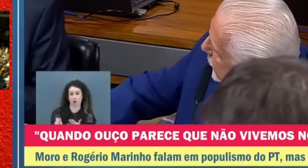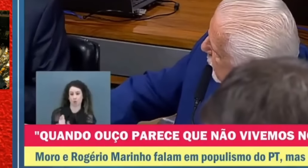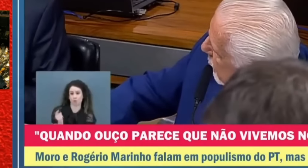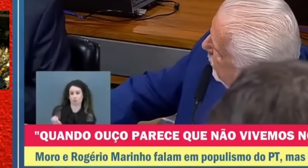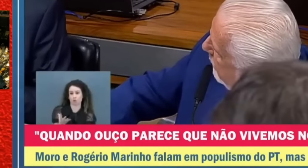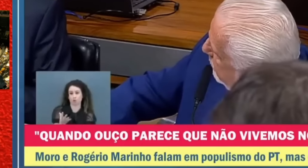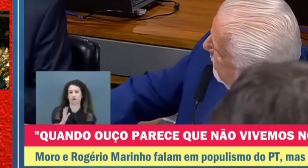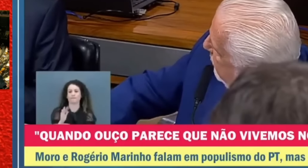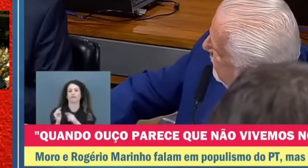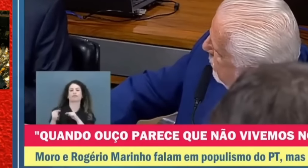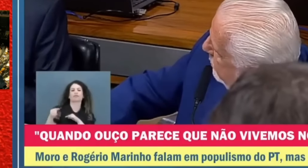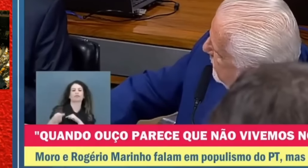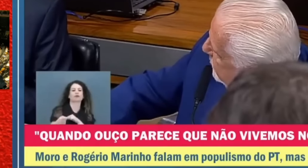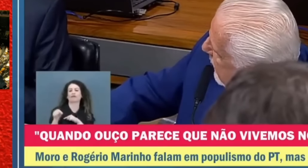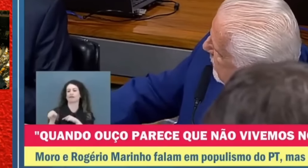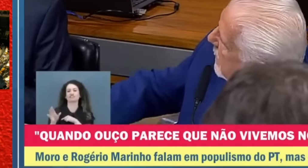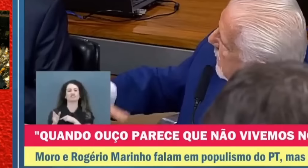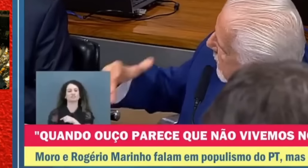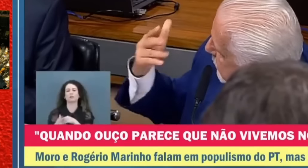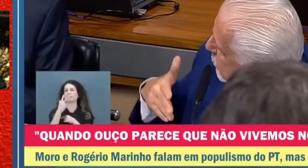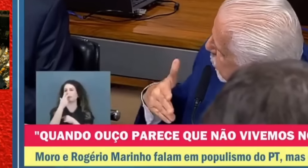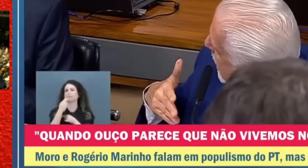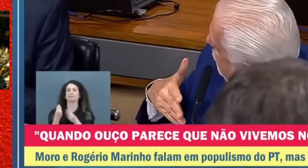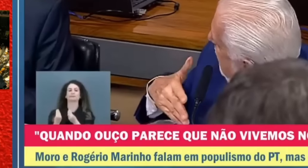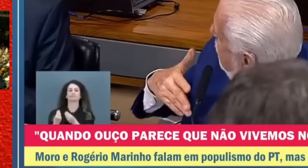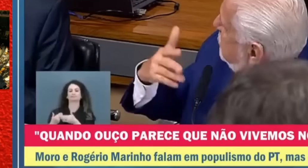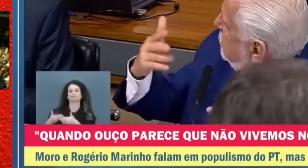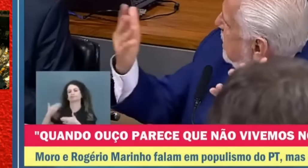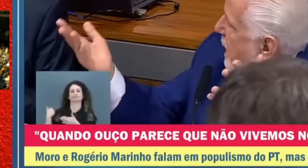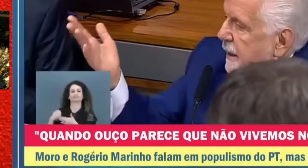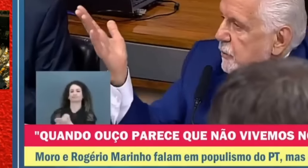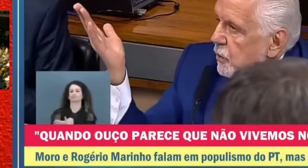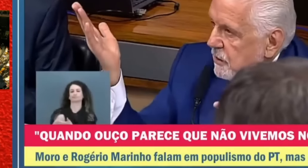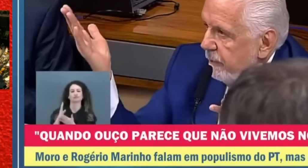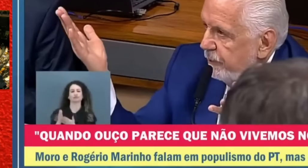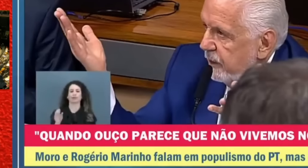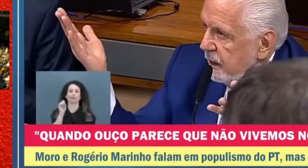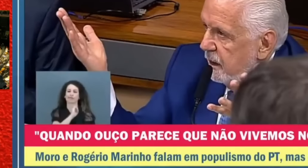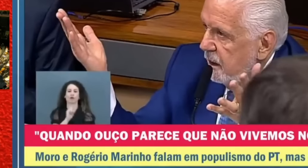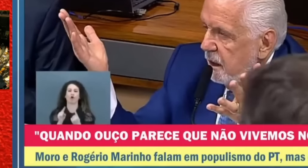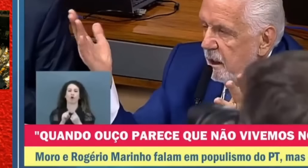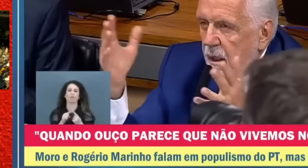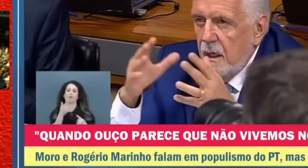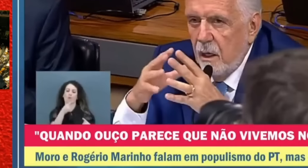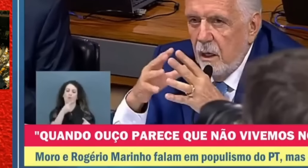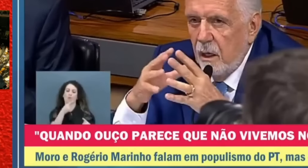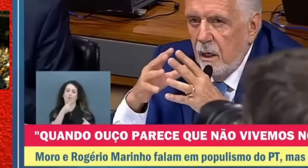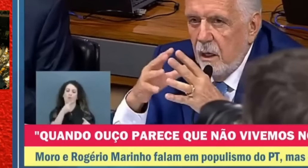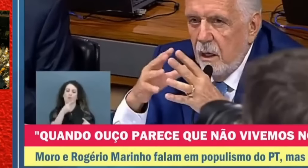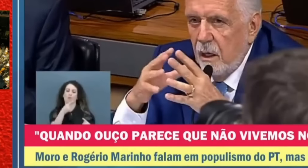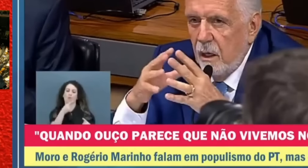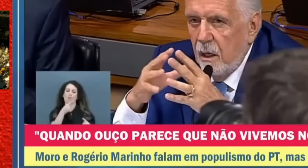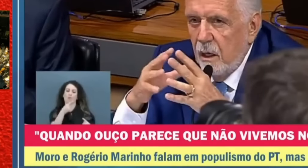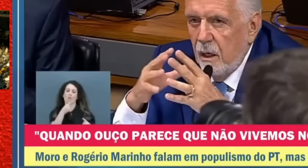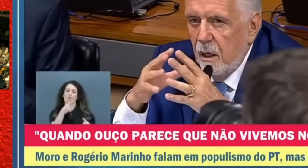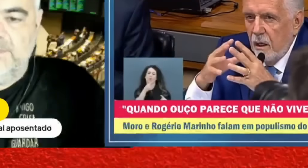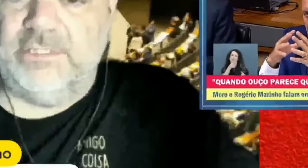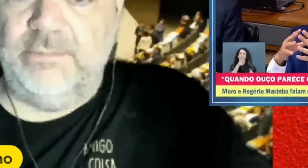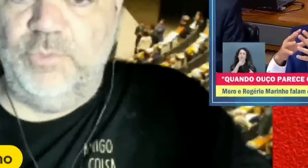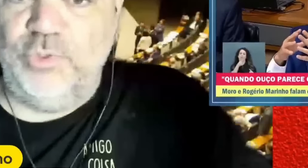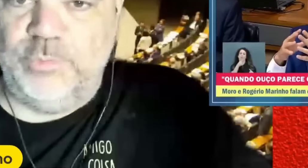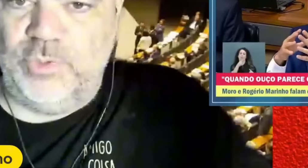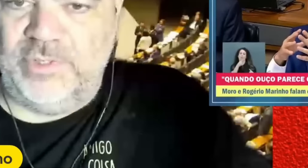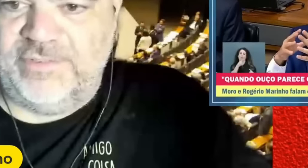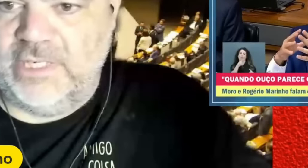já tá obsoleto para poder enfrentar competitividade repito do agronegócio a indústria é interessante